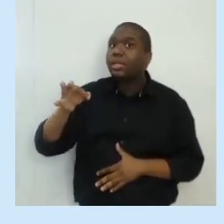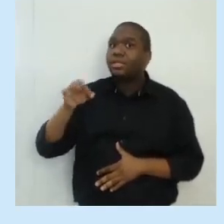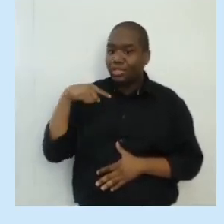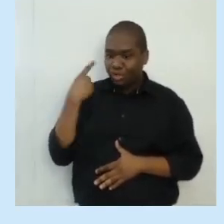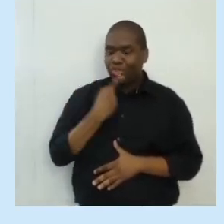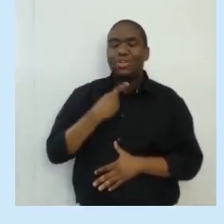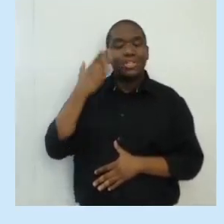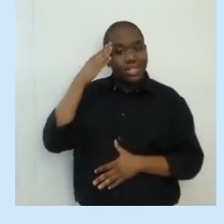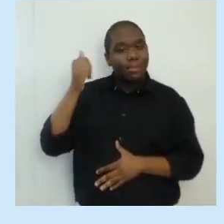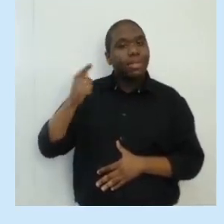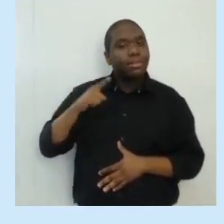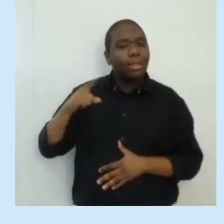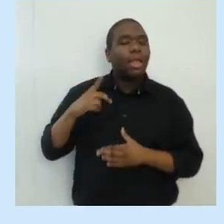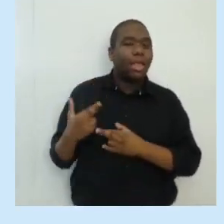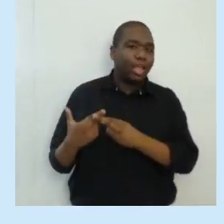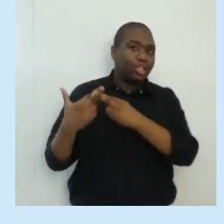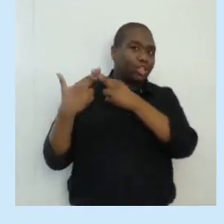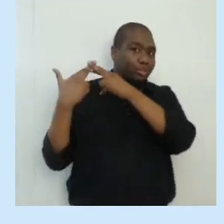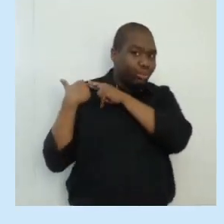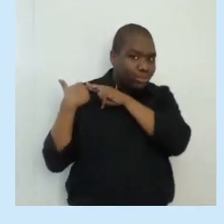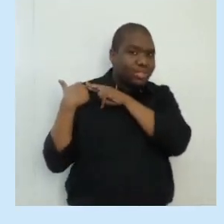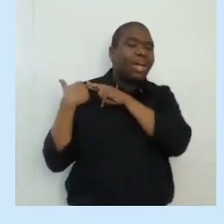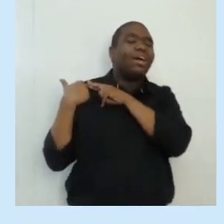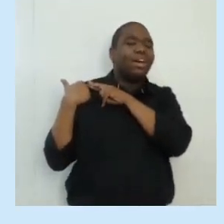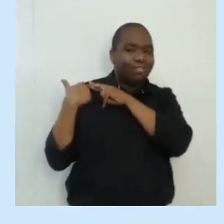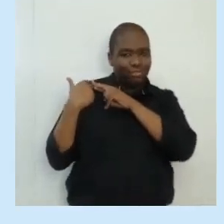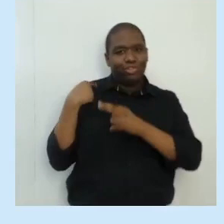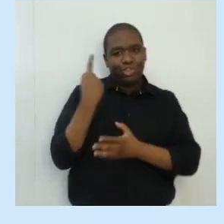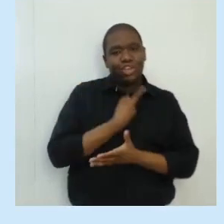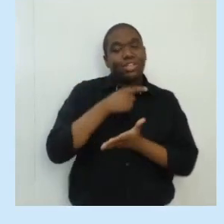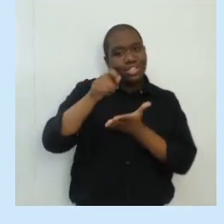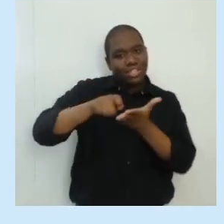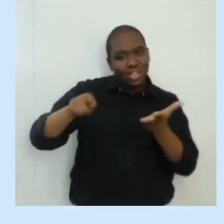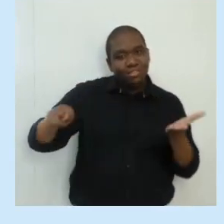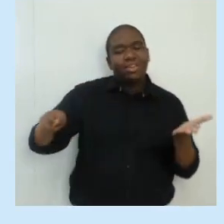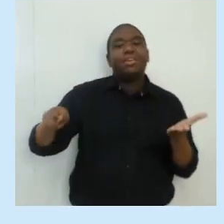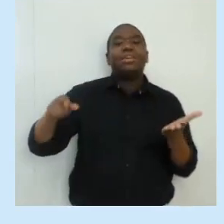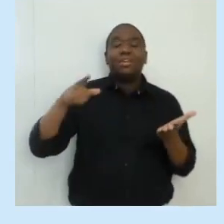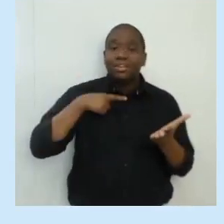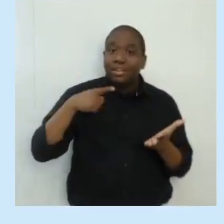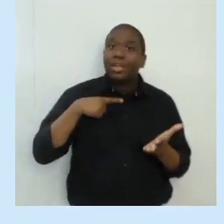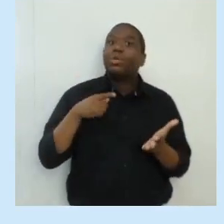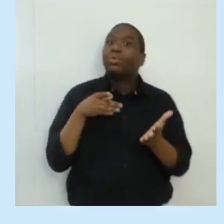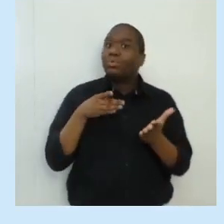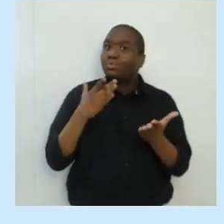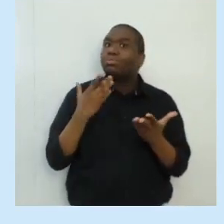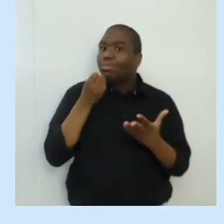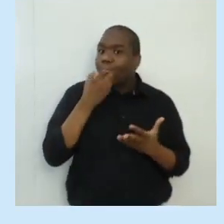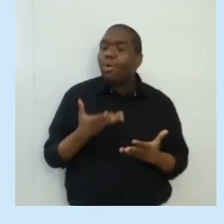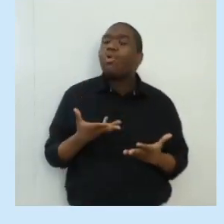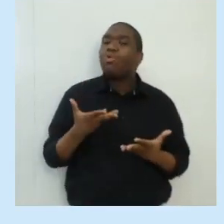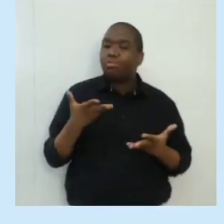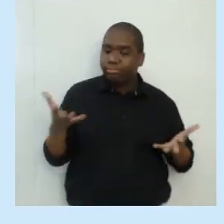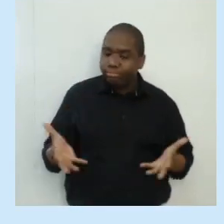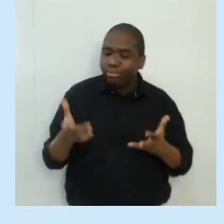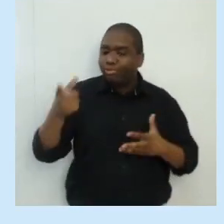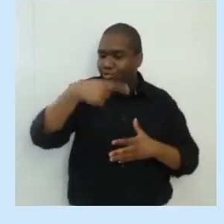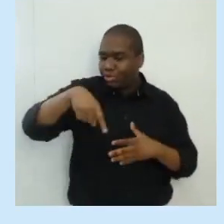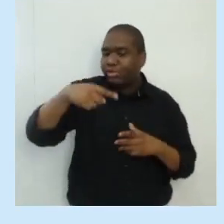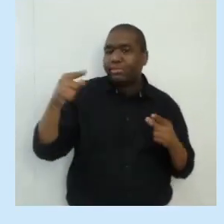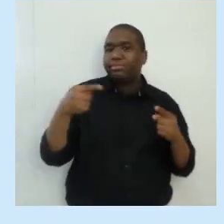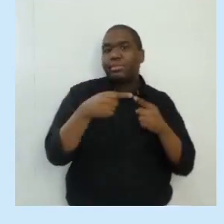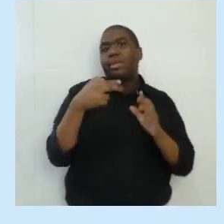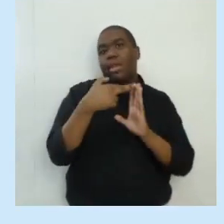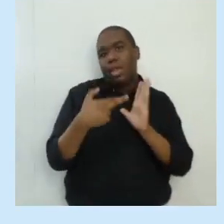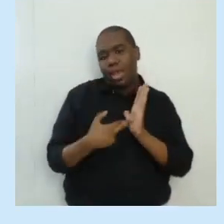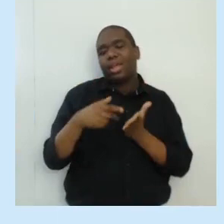e responsáveis por tudo que dizemos e escrevemos, tenham uma dedicação a mais com relação às normas